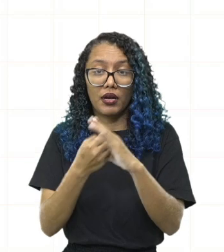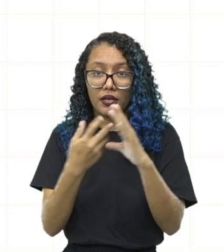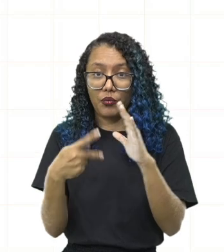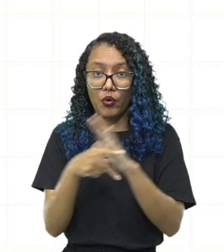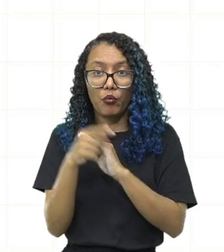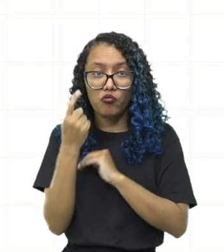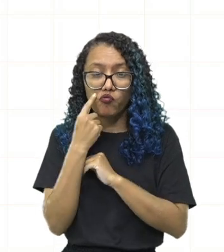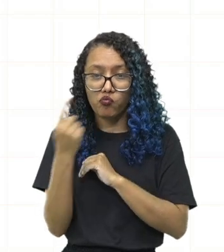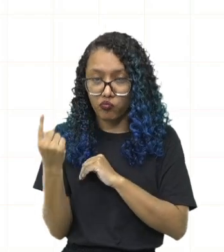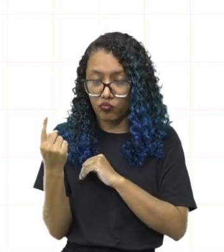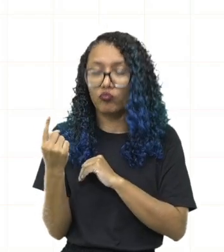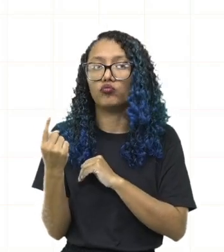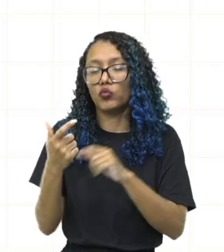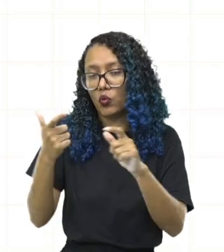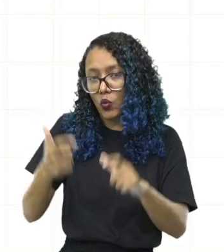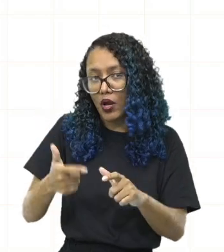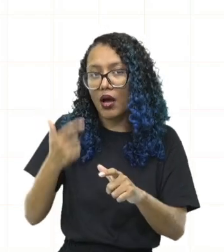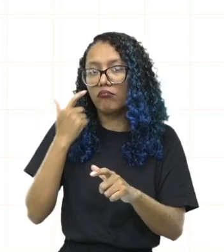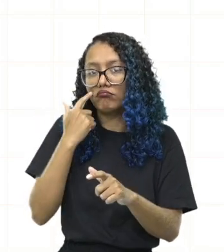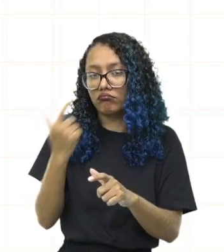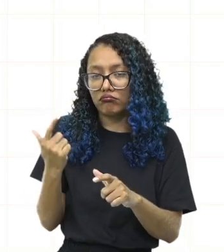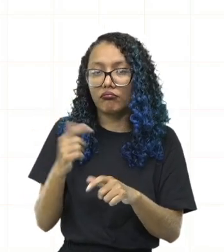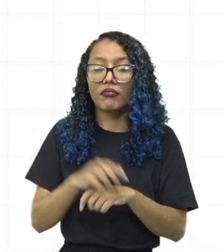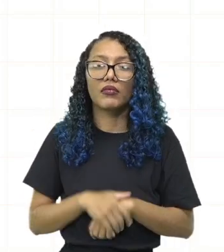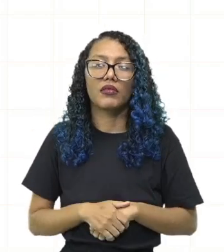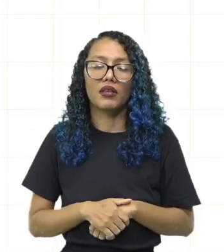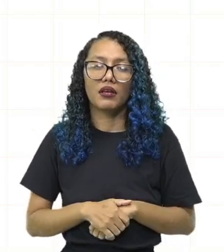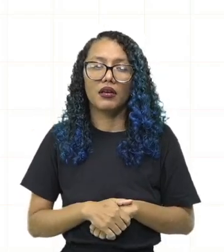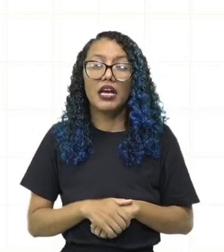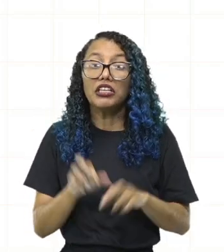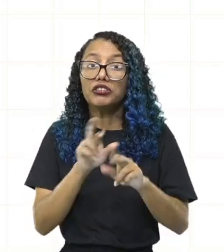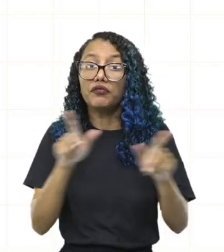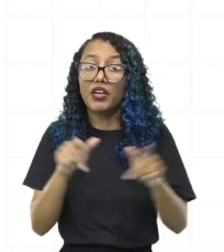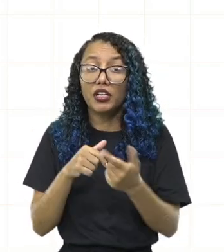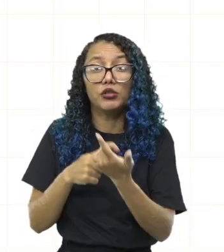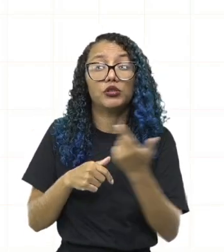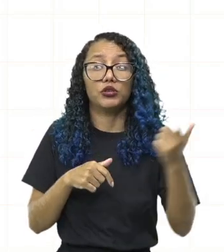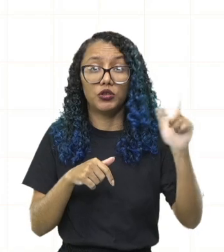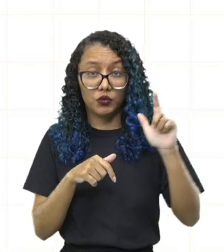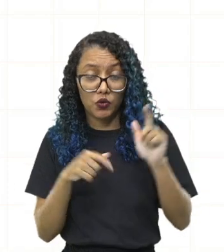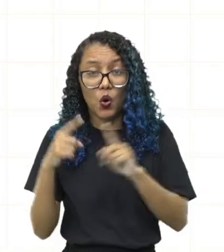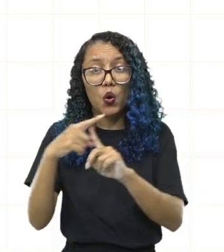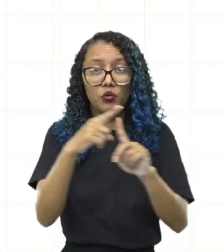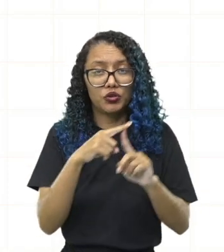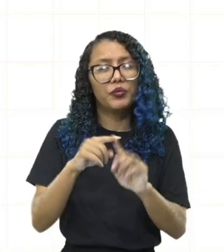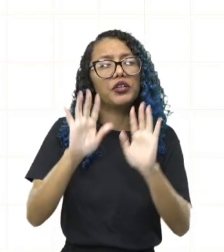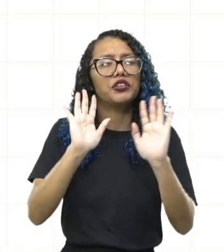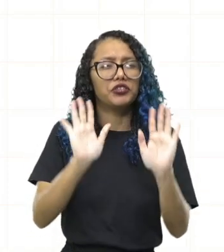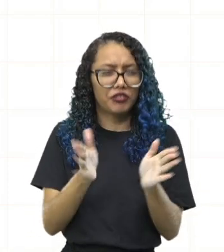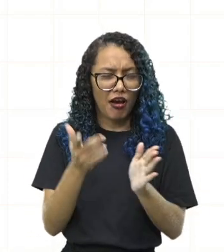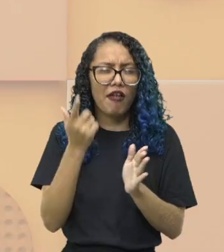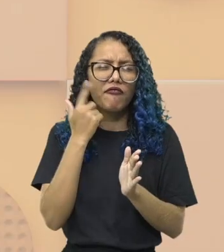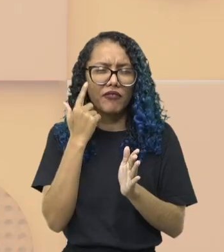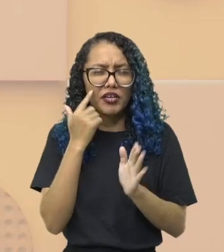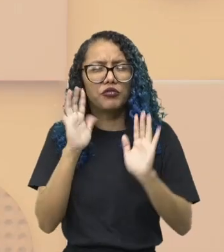dessa categoria que vai se diferenciar aí das outras categorias que nós